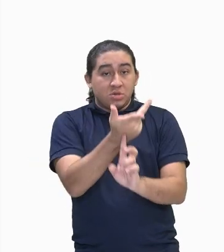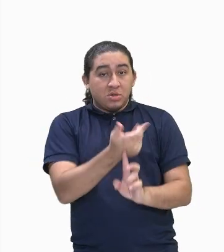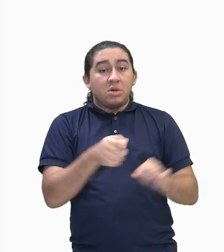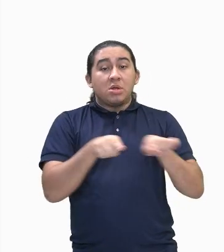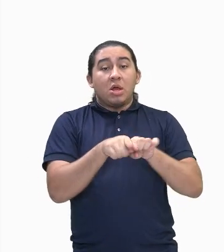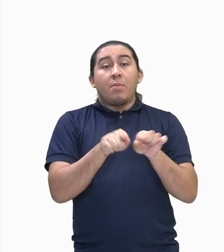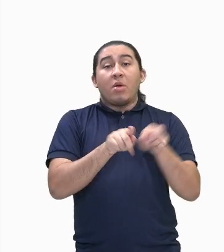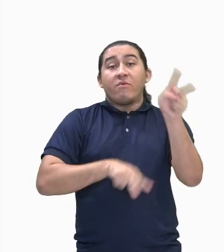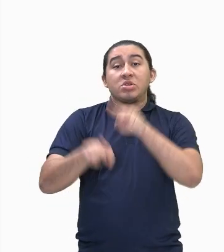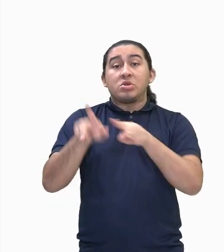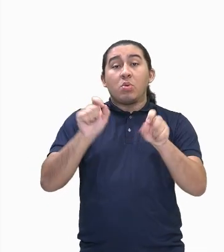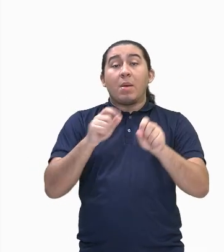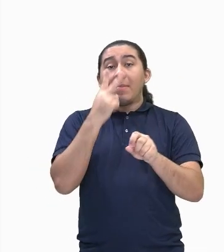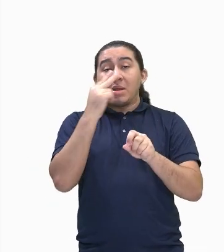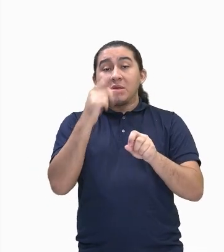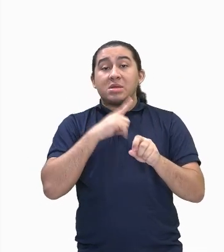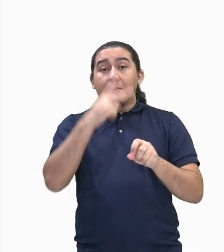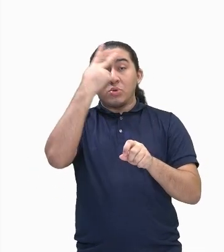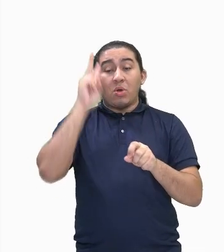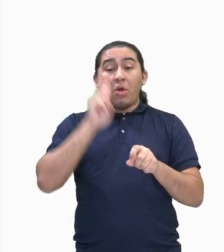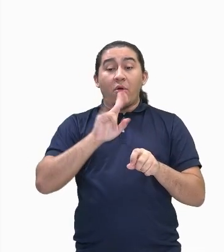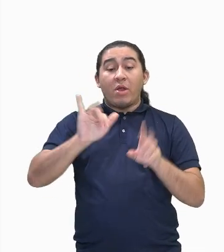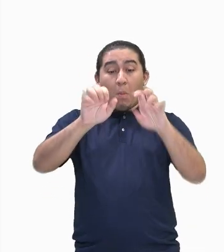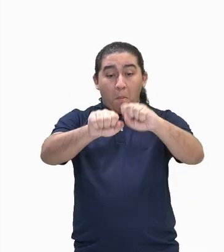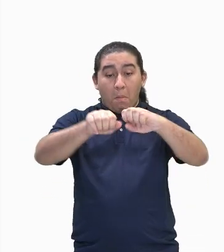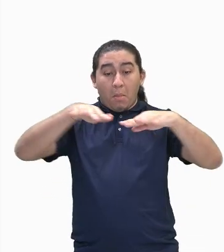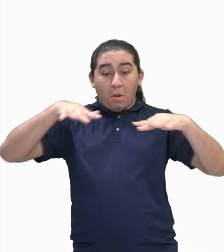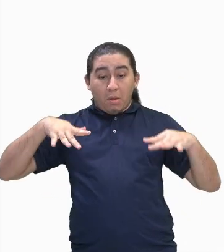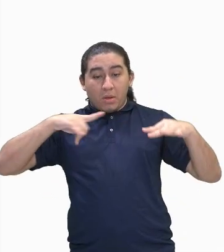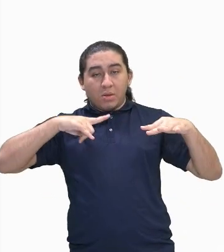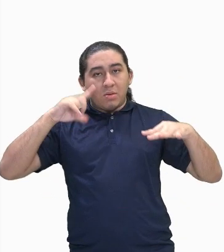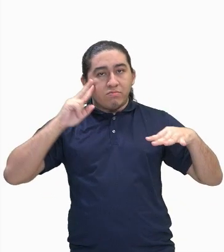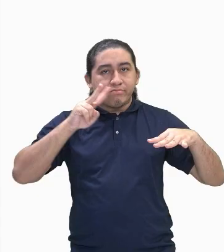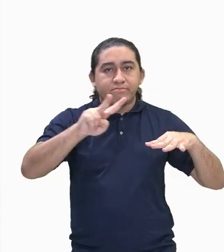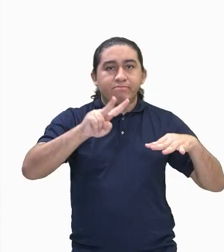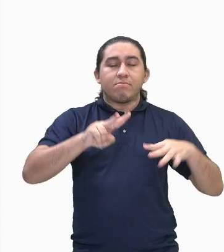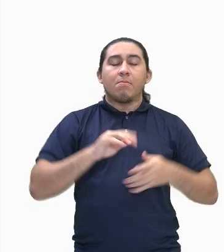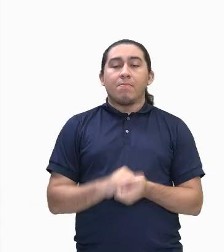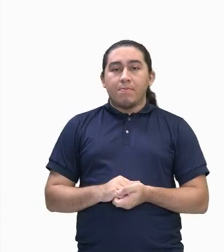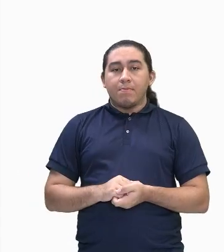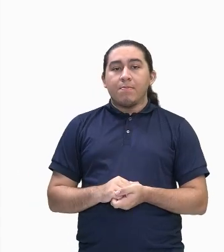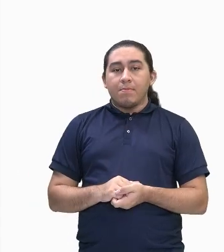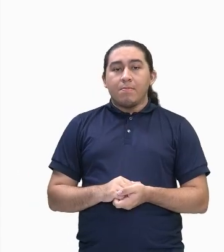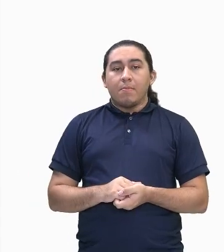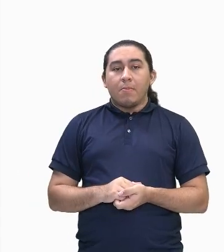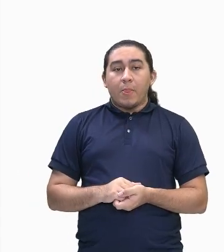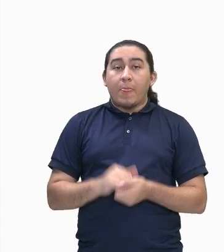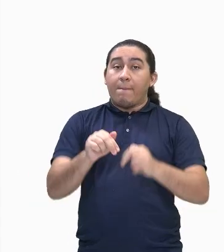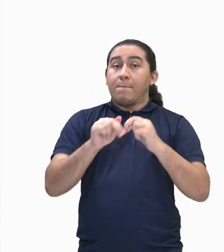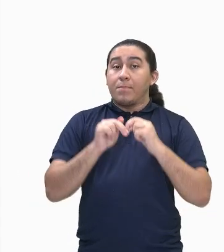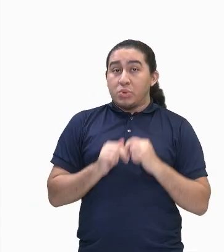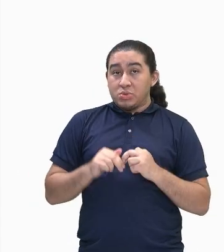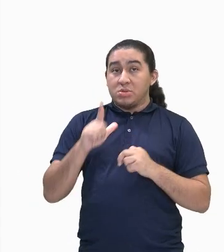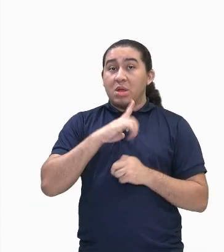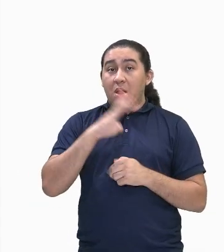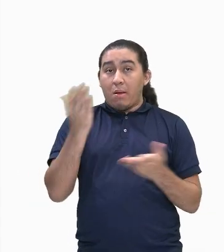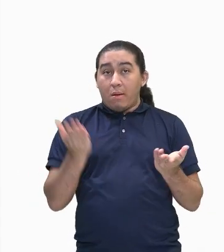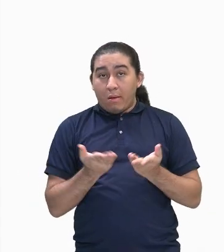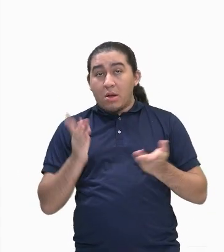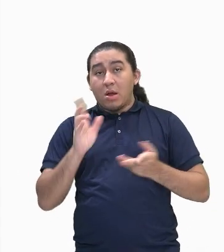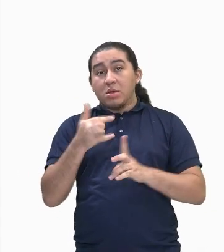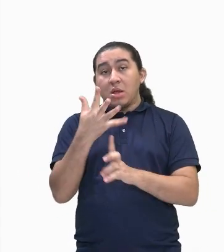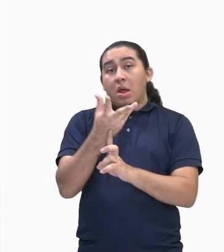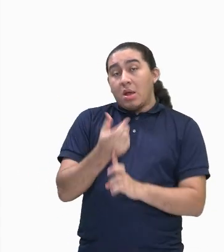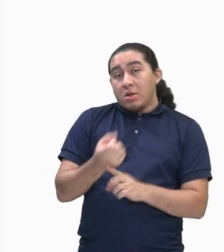e vistas como espetáculos. Devido a essa intensa e variada produção de arte, surgiram